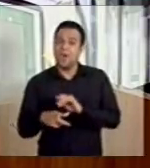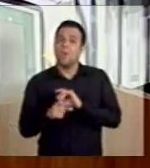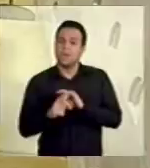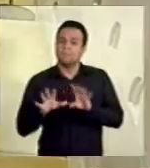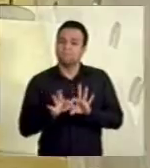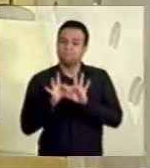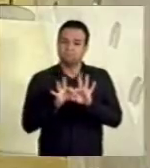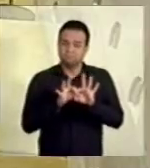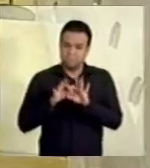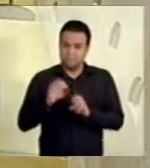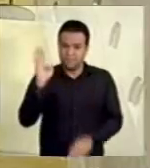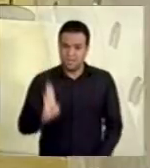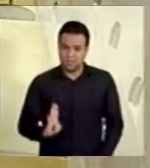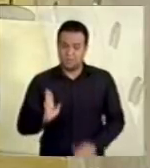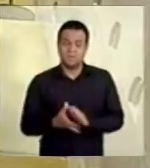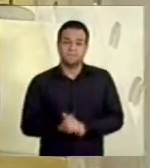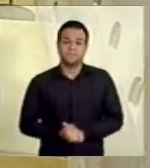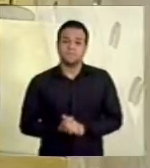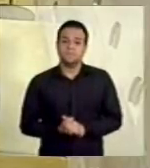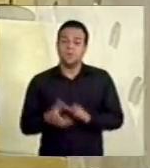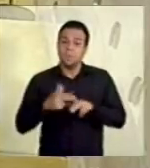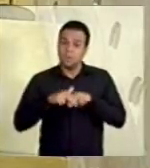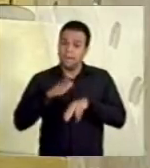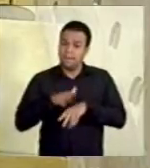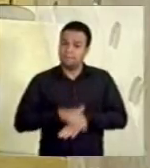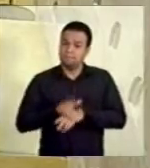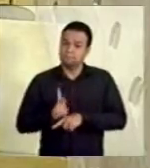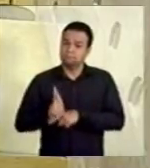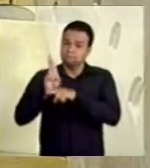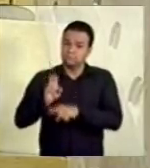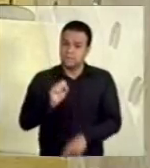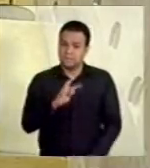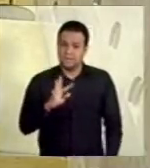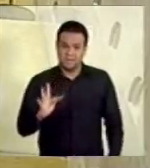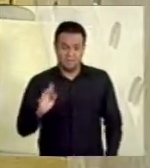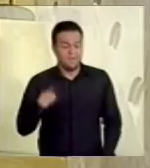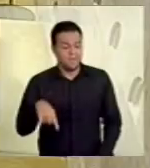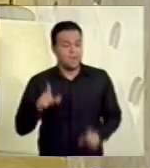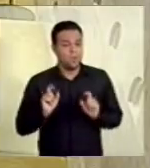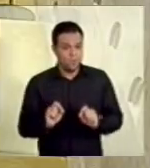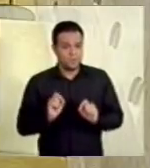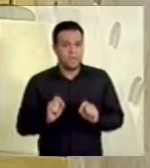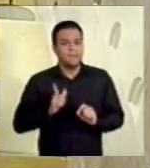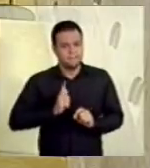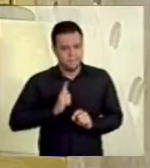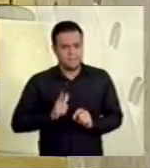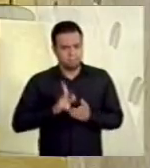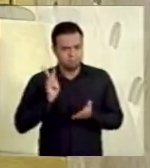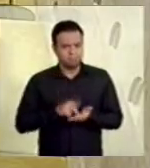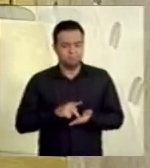nacional. Incumbe, por isso mesmo, a esta Corte Suprema, considerada a natureza